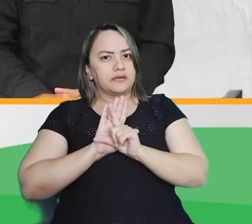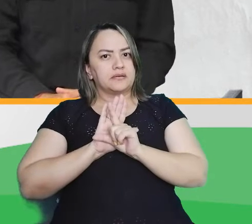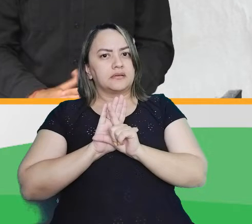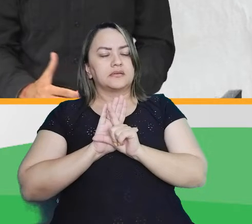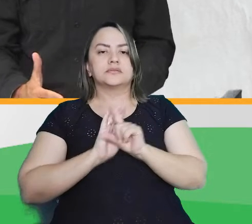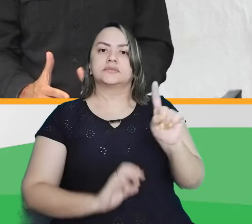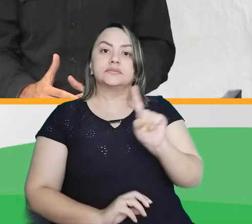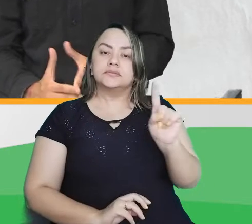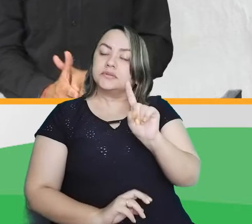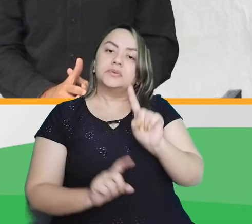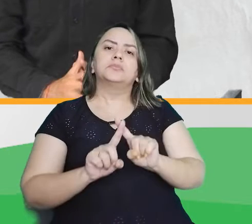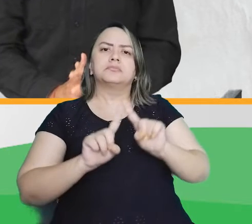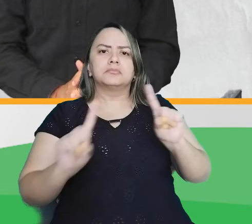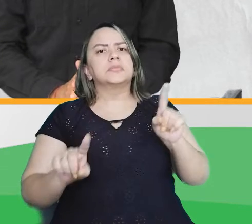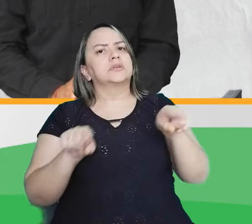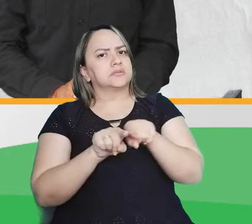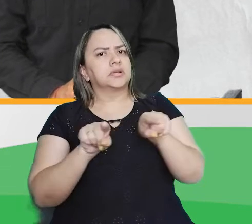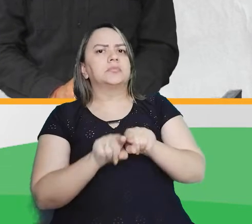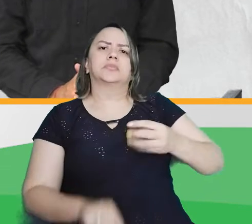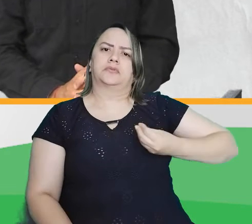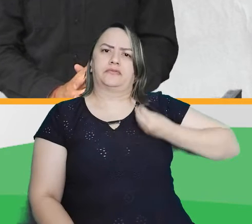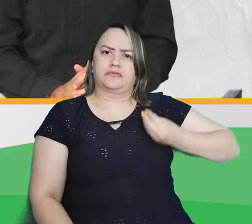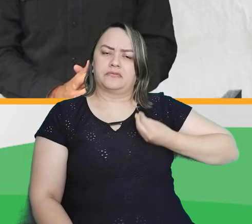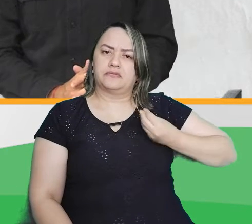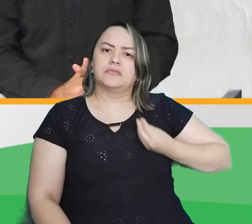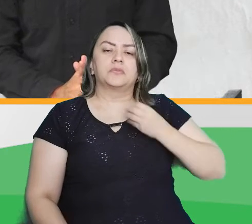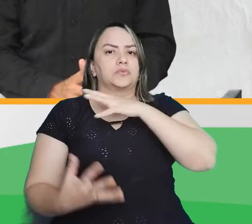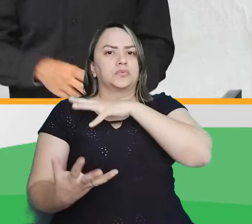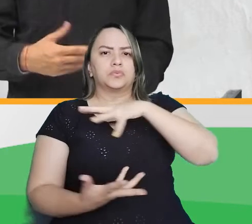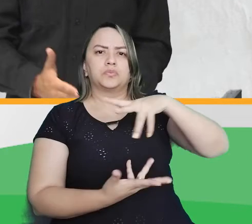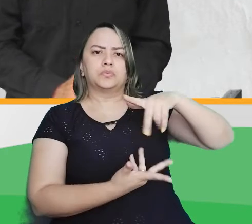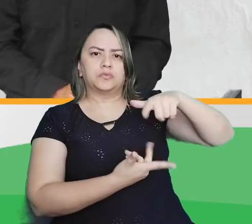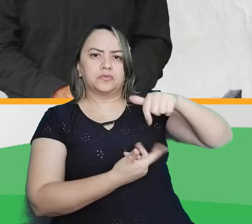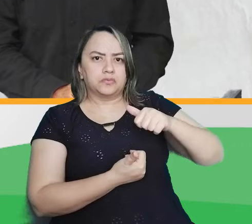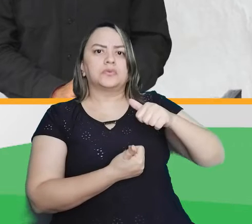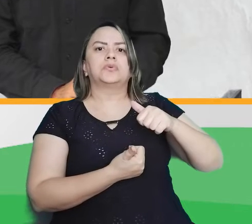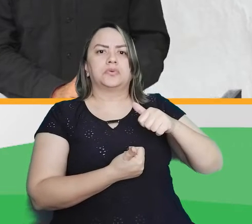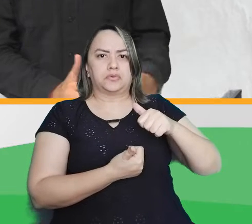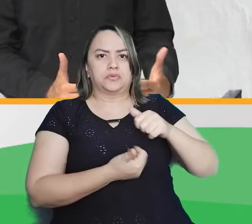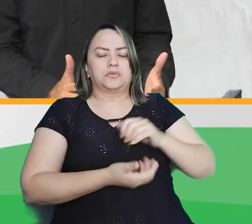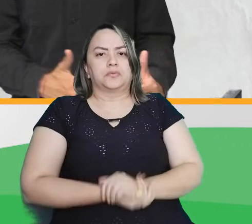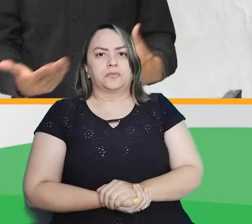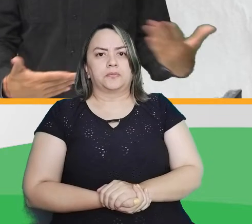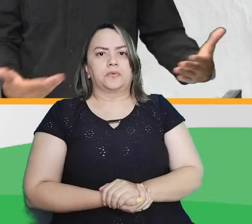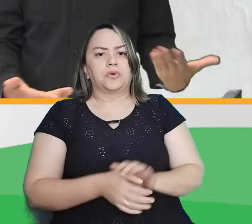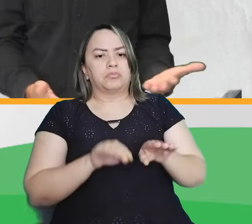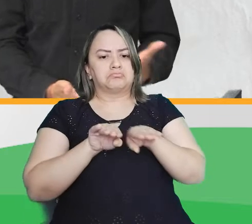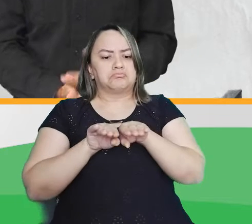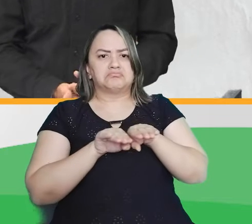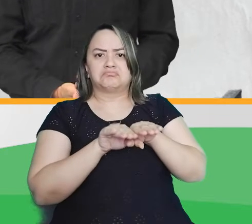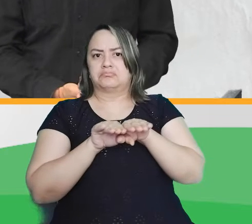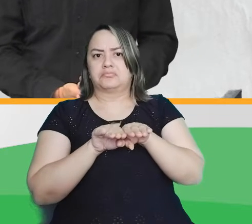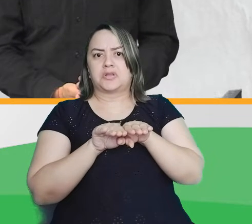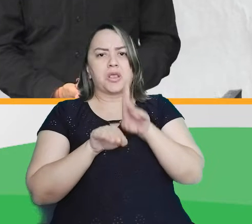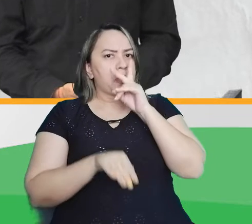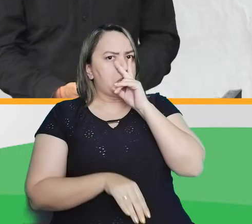mas também, evidentemente, vivemos em um mundo em que a igualdade entre os gêneros é um valor mais ou menos